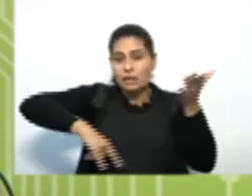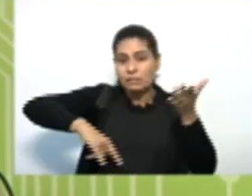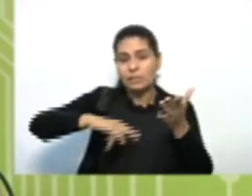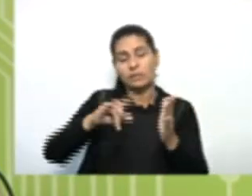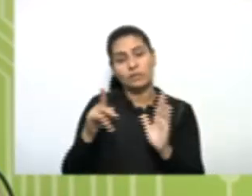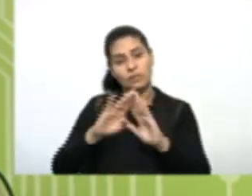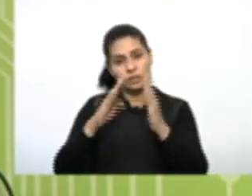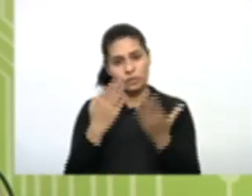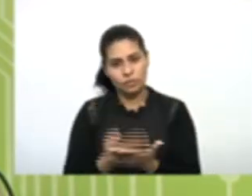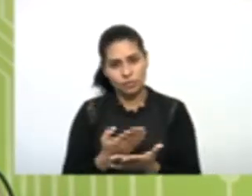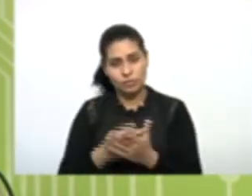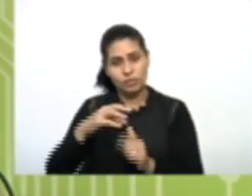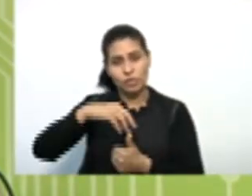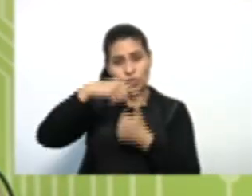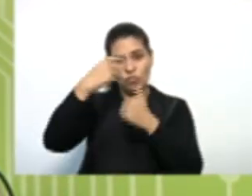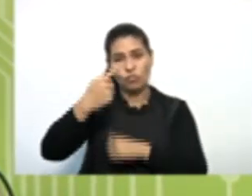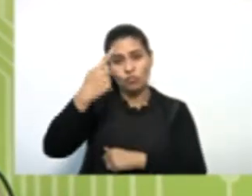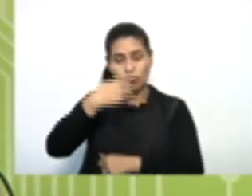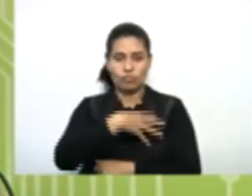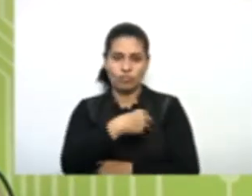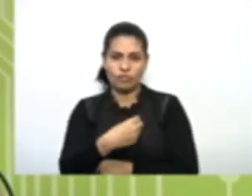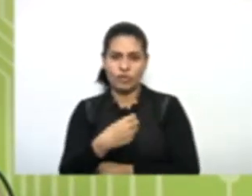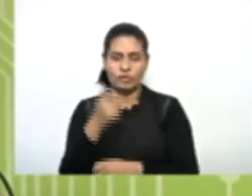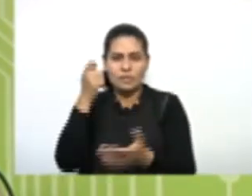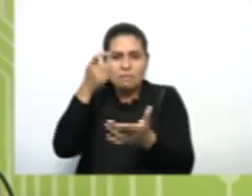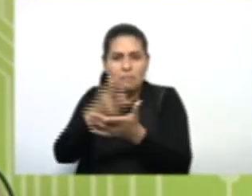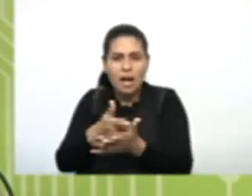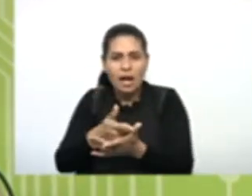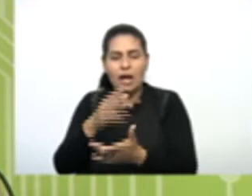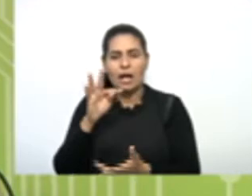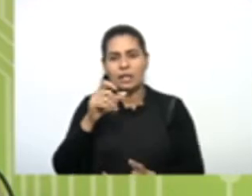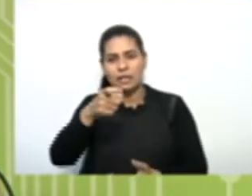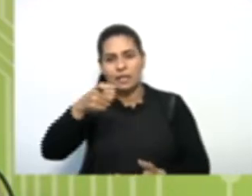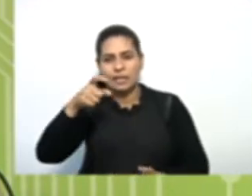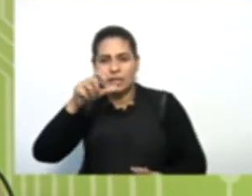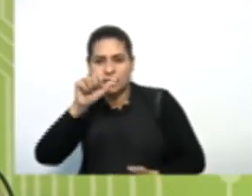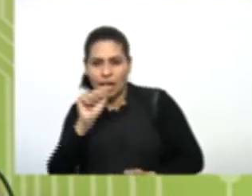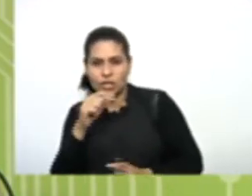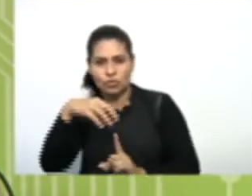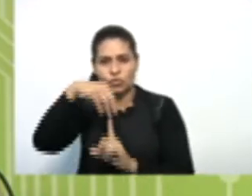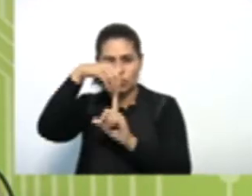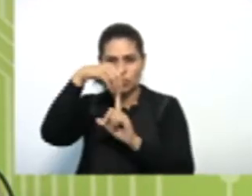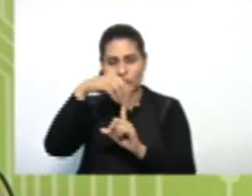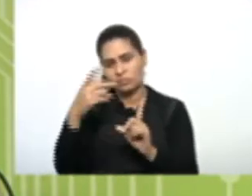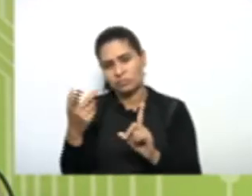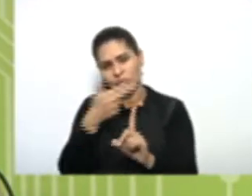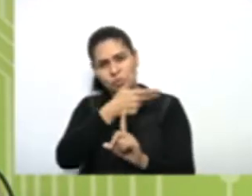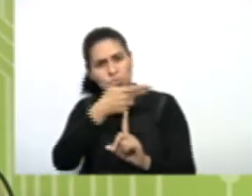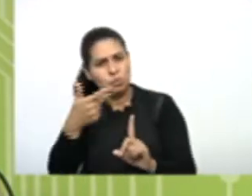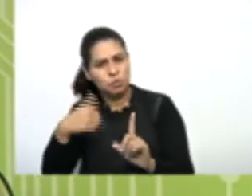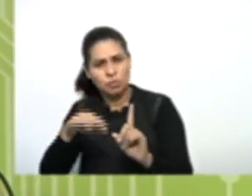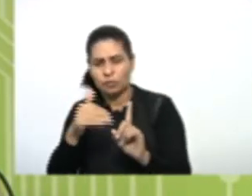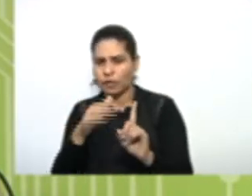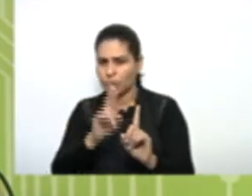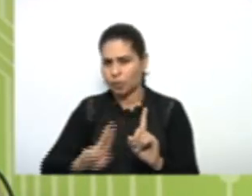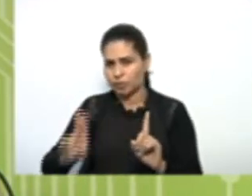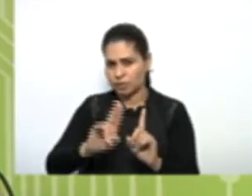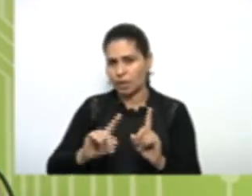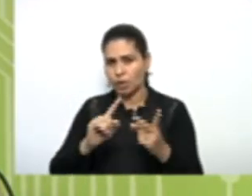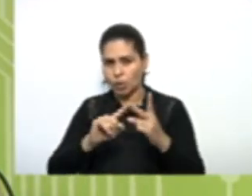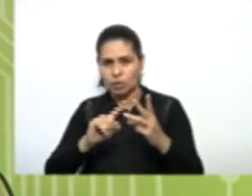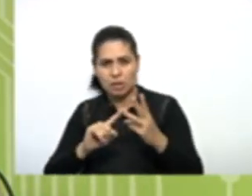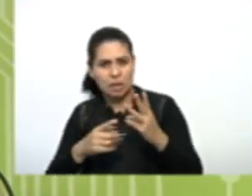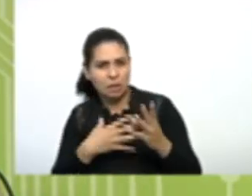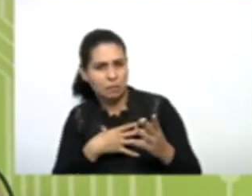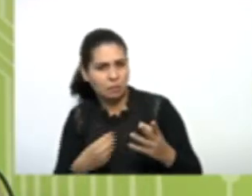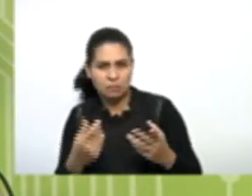filhos. Se você tem um filho matriculado, você vai pagar uma taxa equivalente ao valor dos custeios desse filho. Se você tem 2,